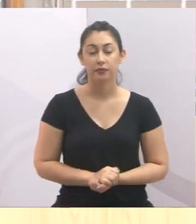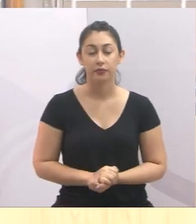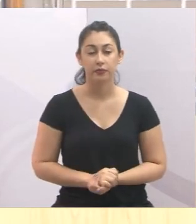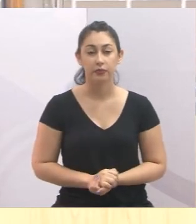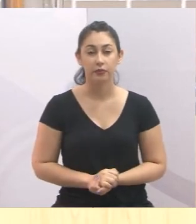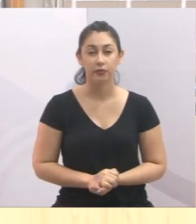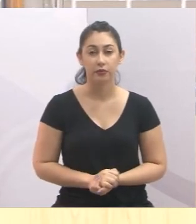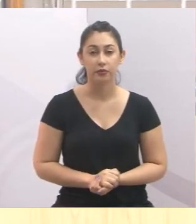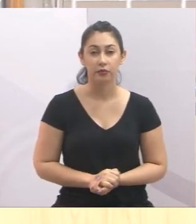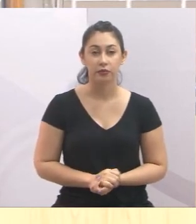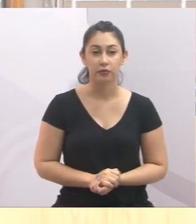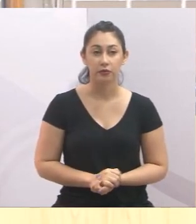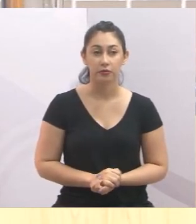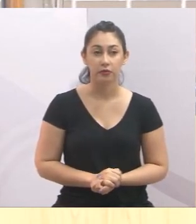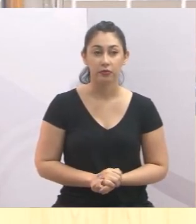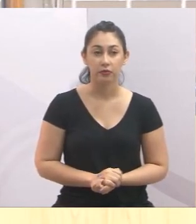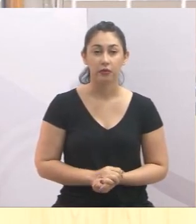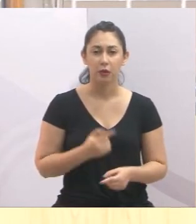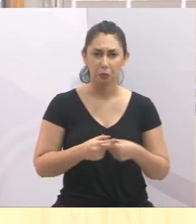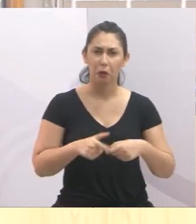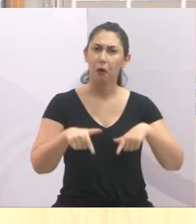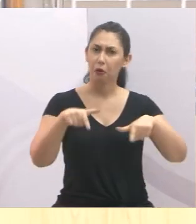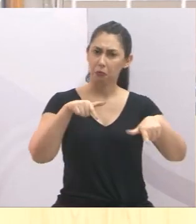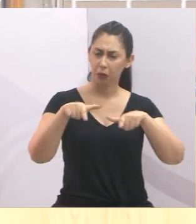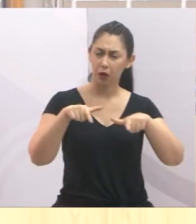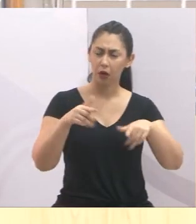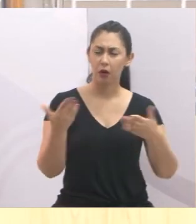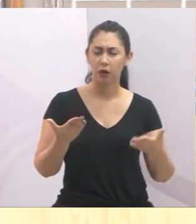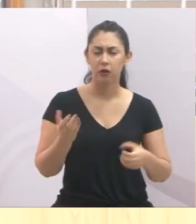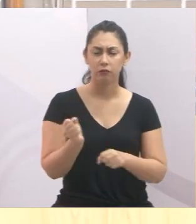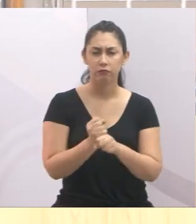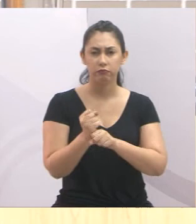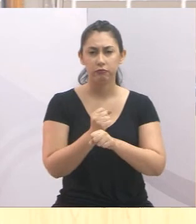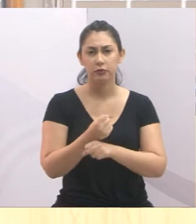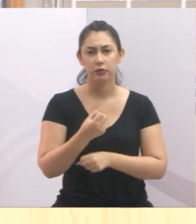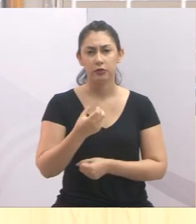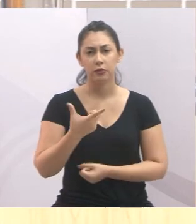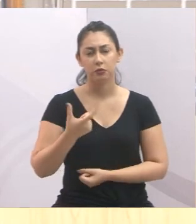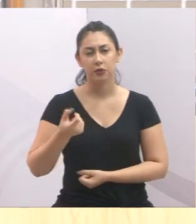de Jacareí pelos serviços prestados no ano de 2020.